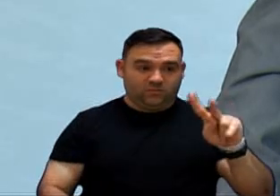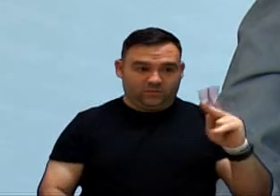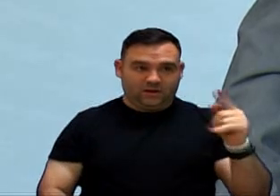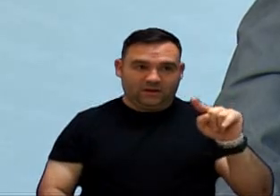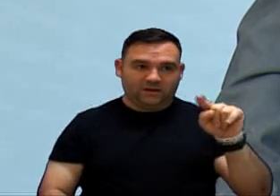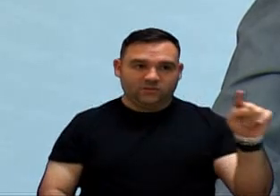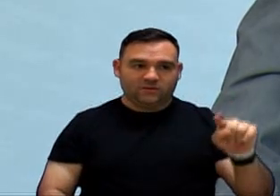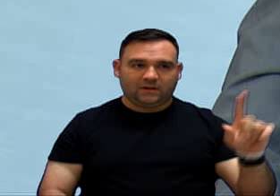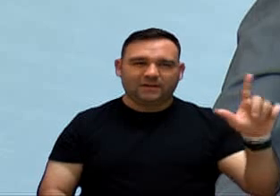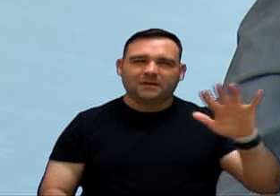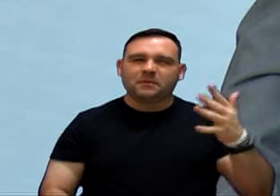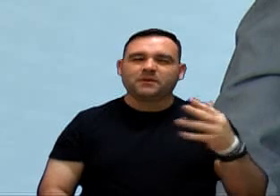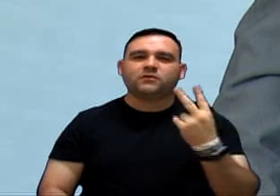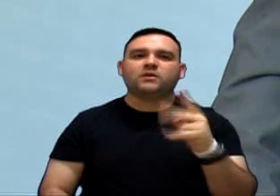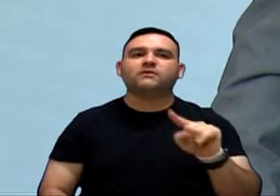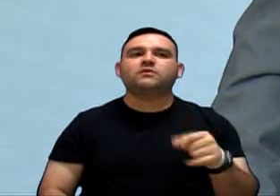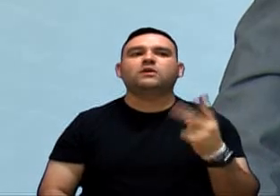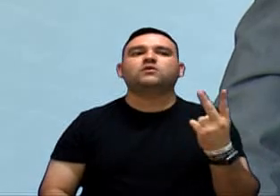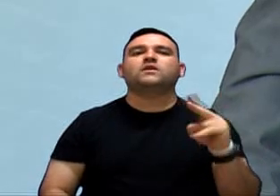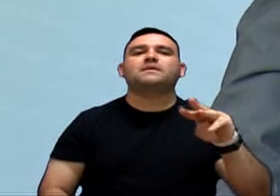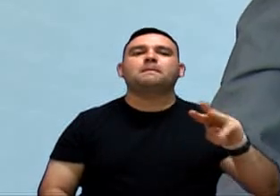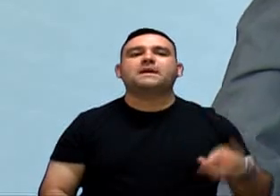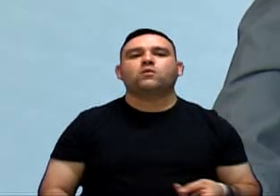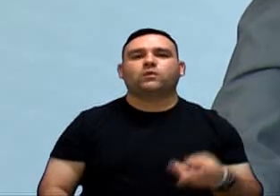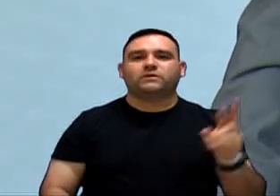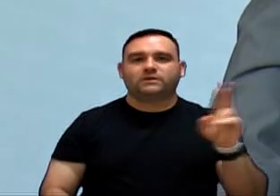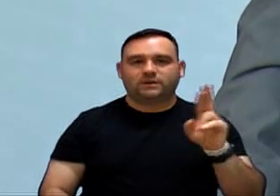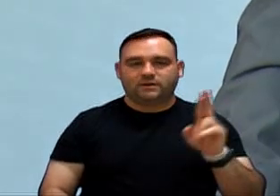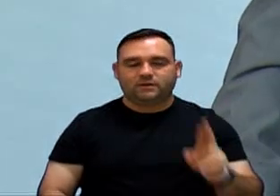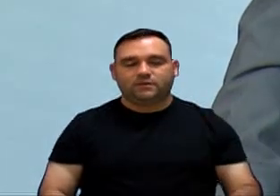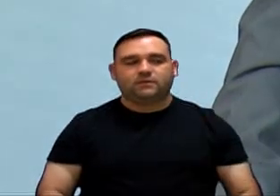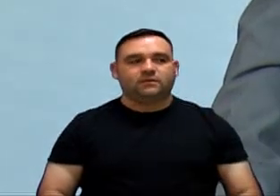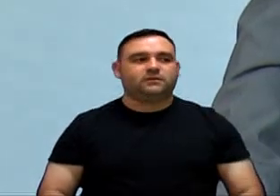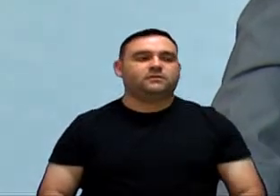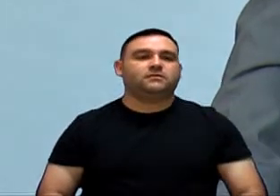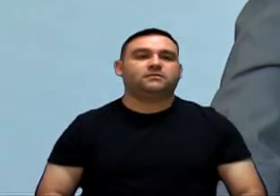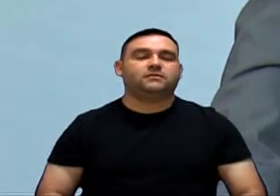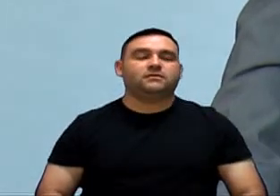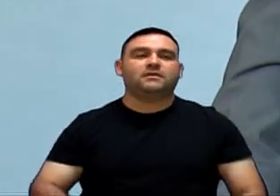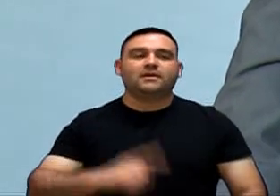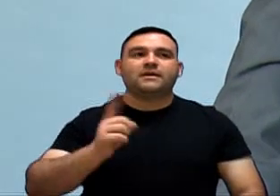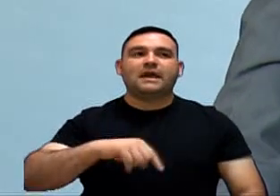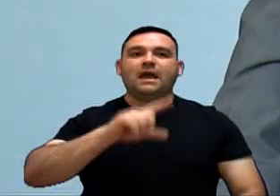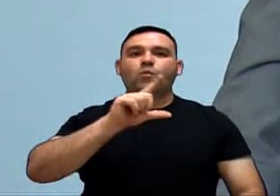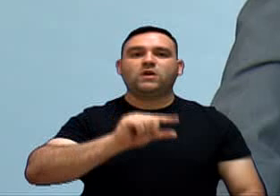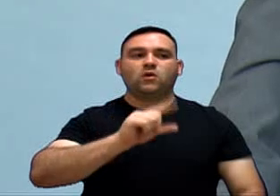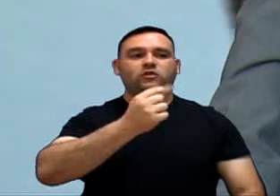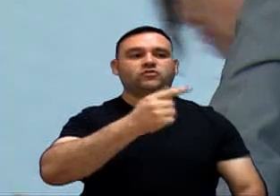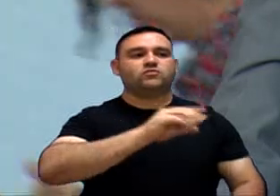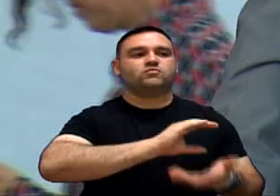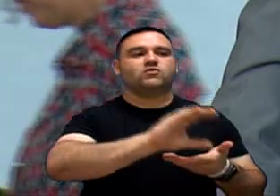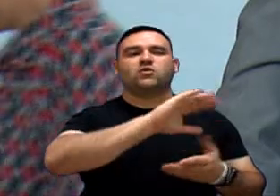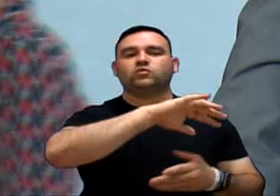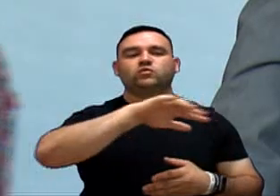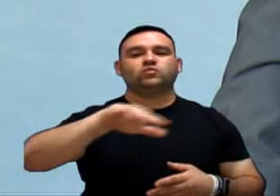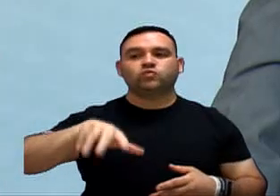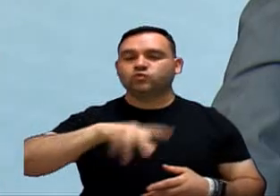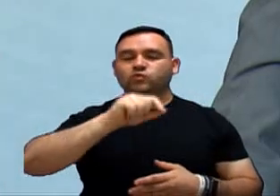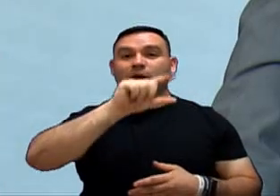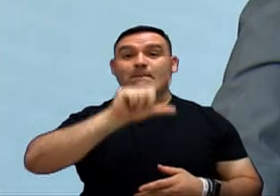Leste, é em torno de 2,2 milhões de reais, que é o menor de todas